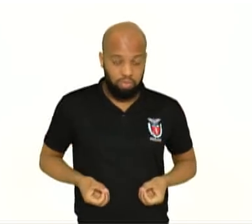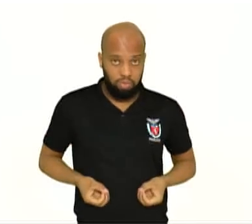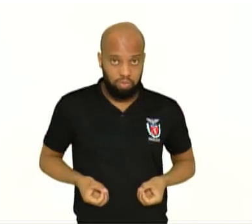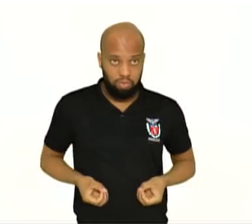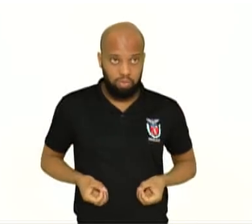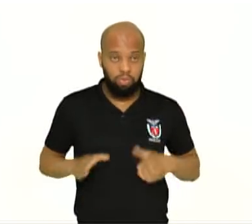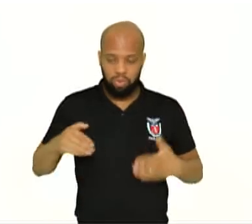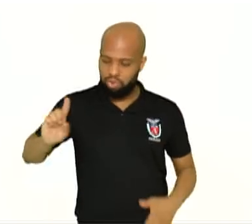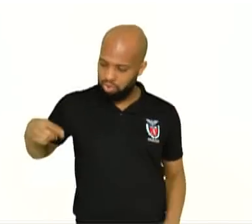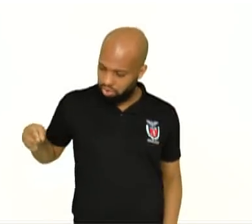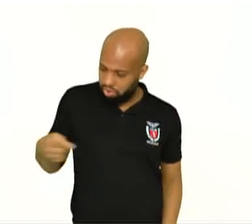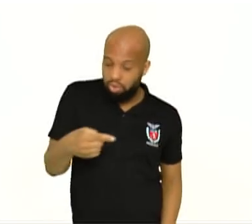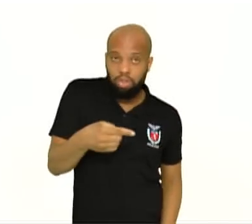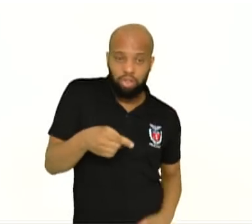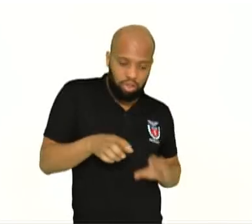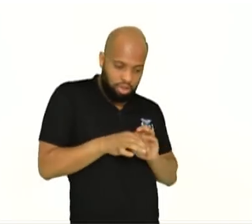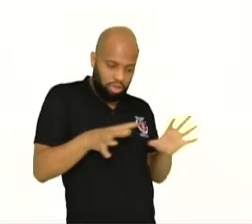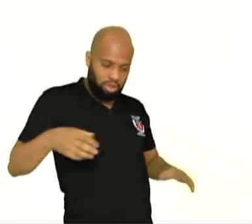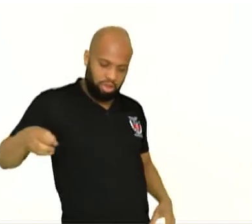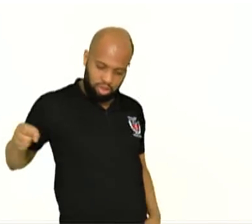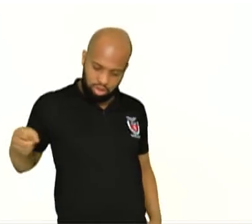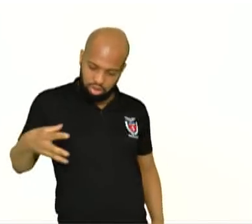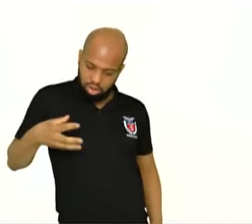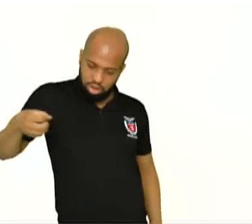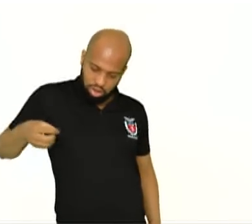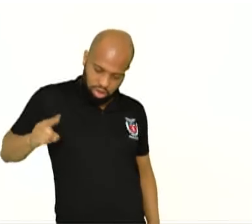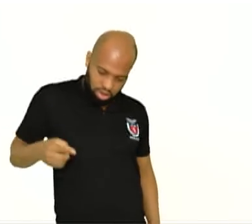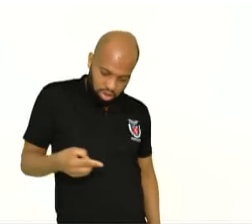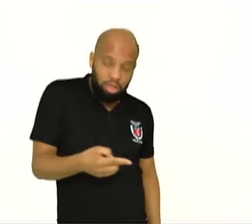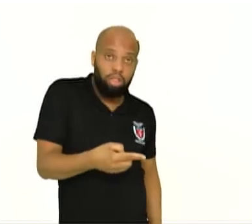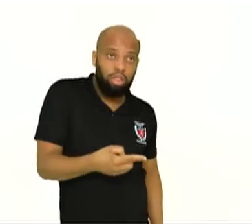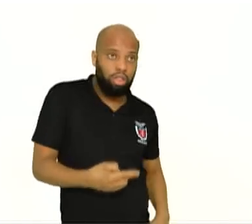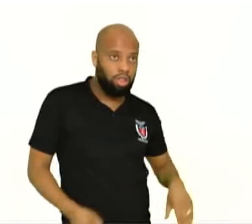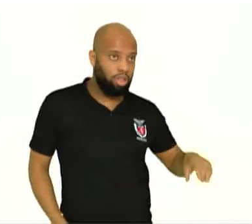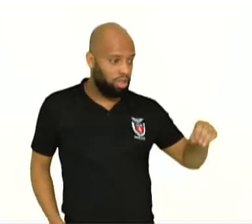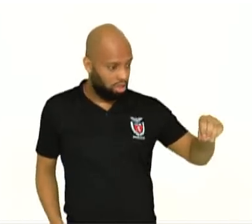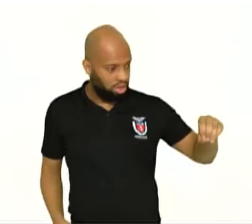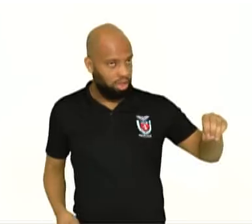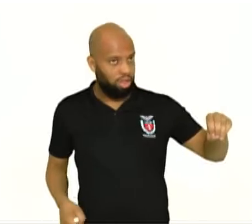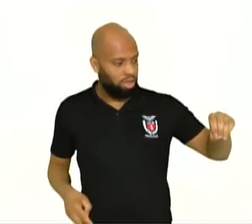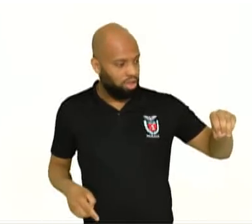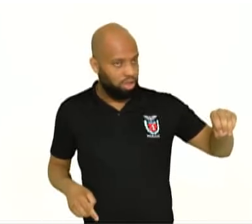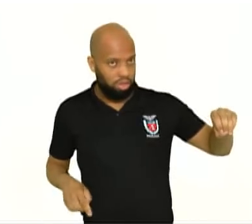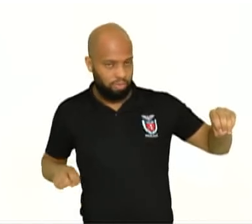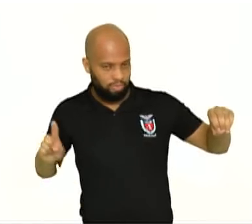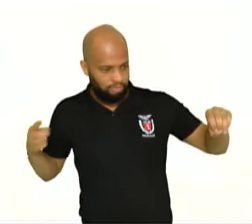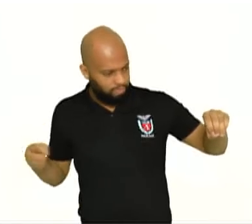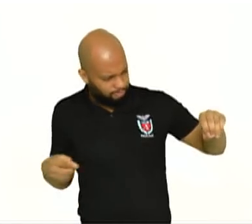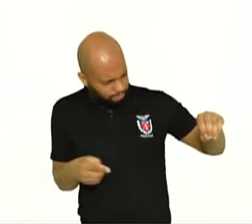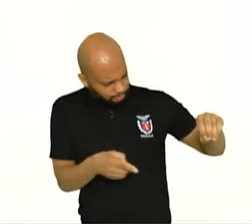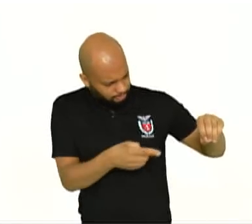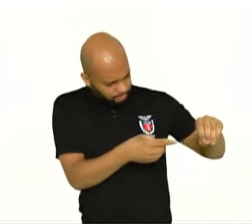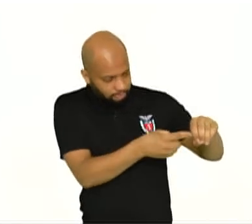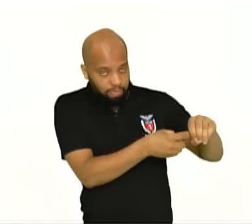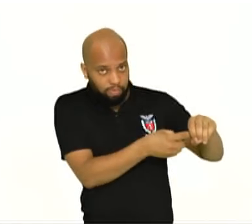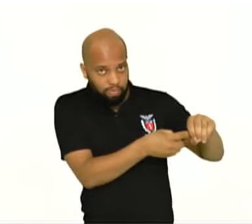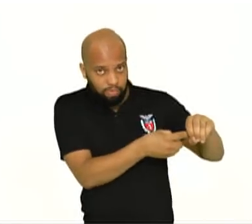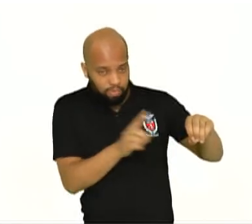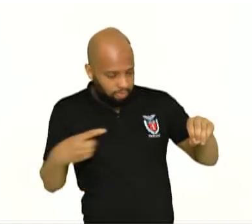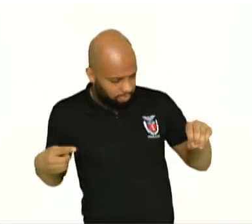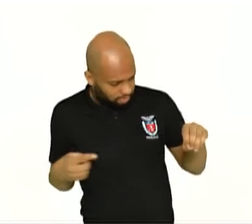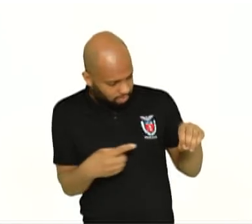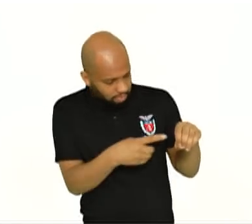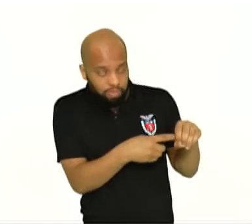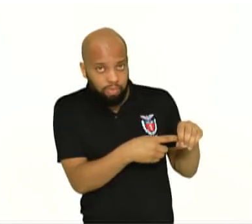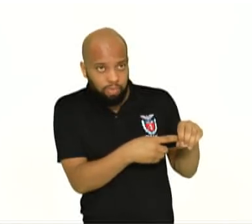ser liberados na água e eles vão nadar até lá dentro da medusa. Lá vai acontecer a fecundação e